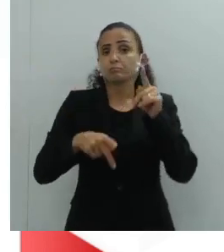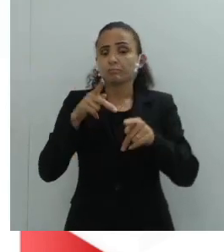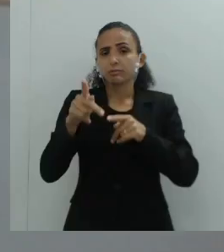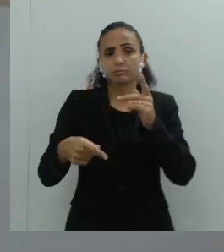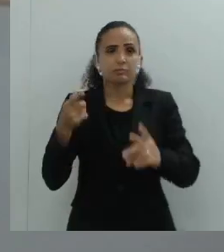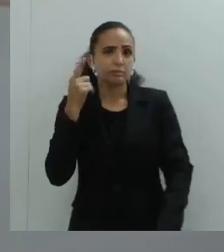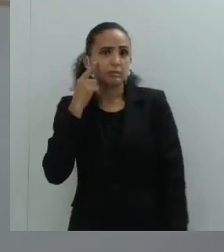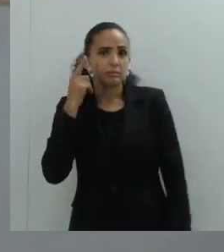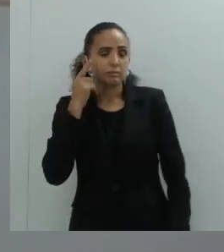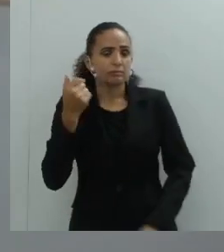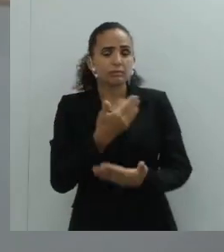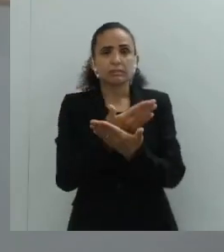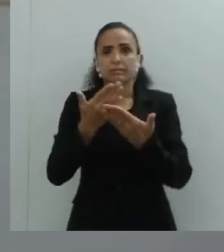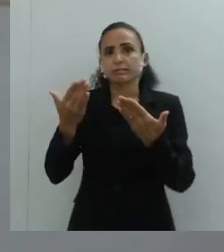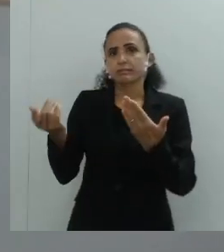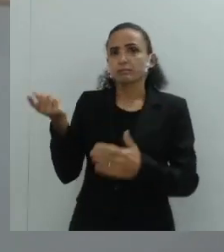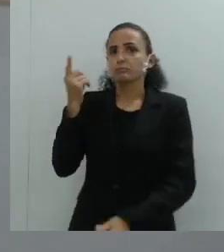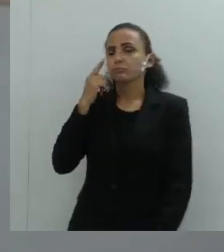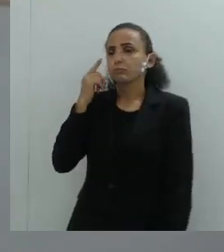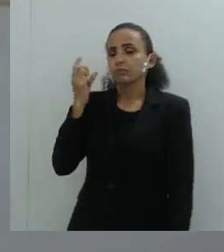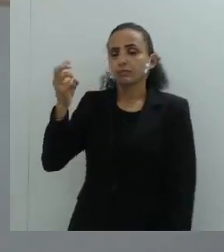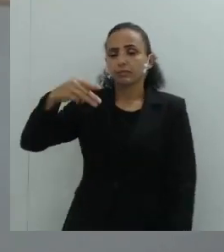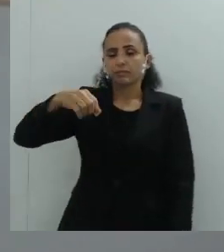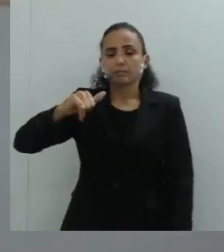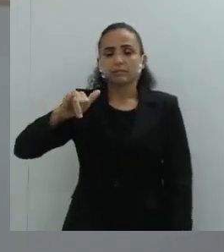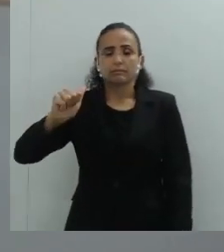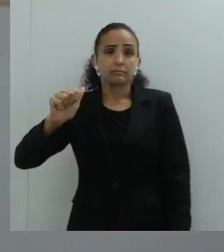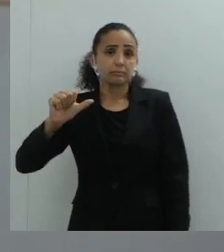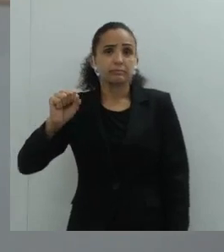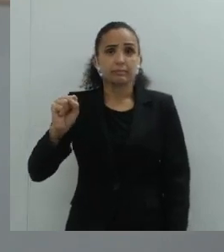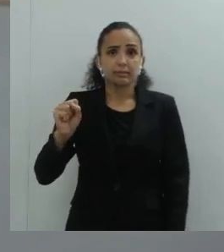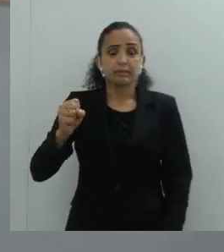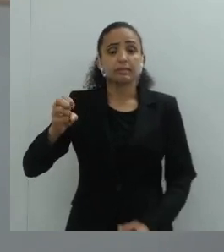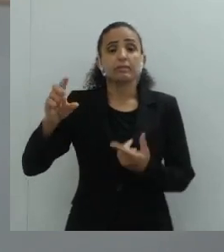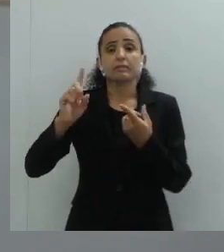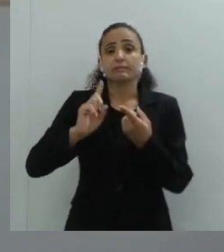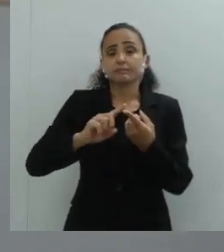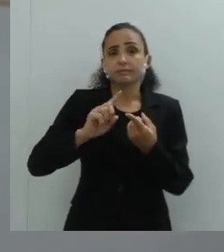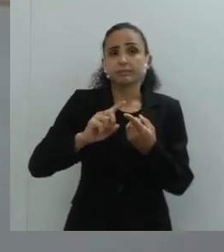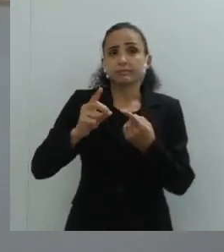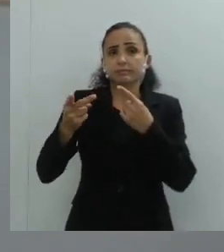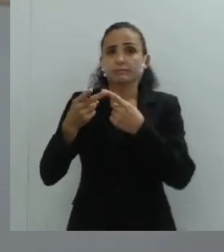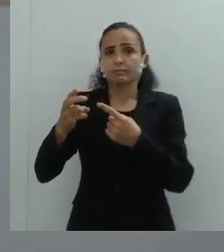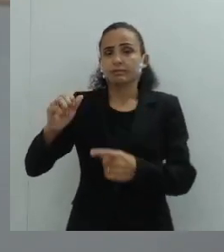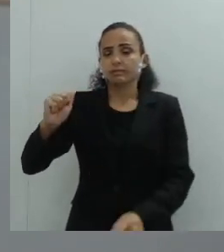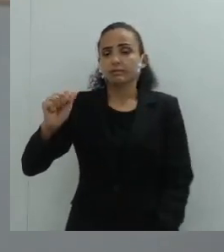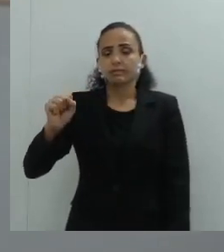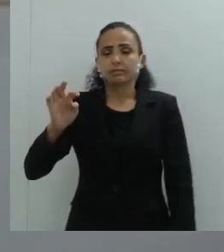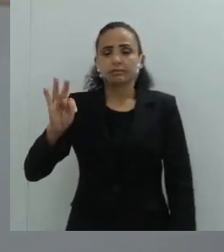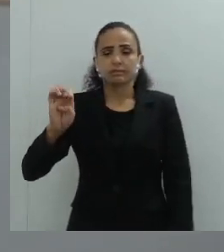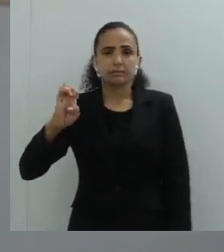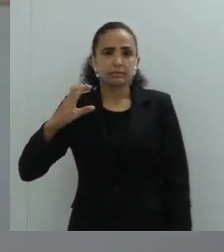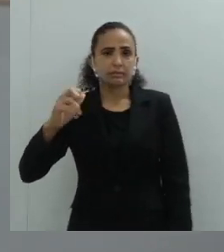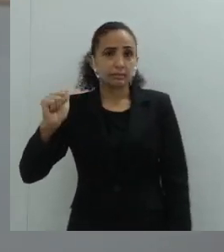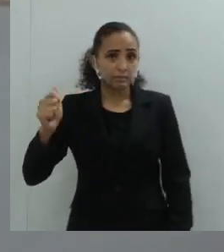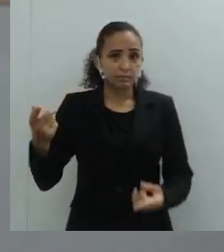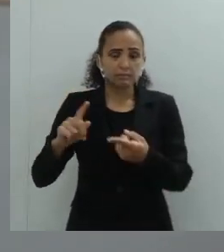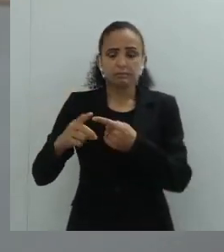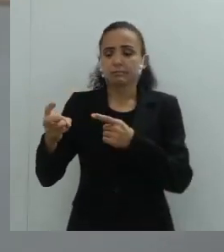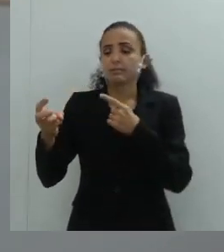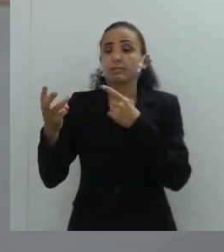essas três, porque são as mais importantes, né? Onde tem mais vestígios históricos, né? Não é